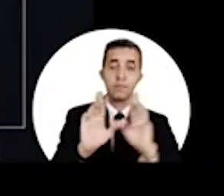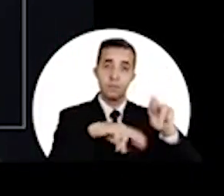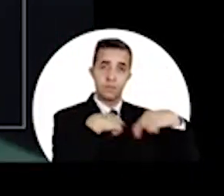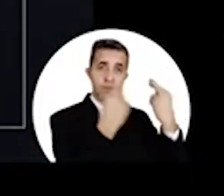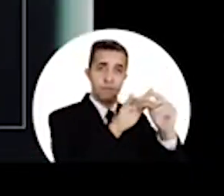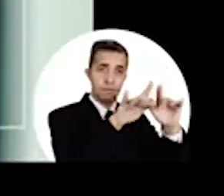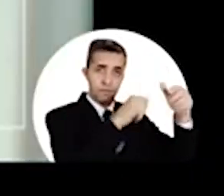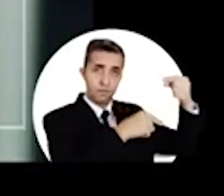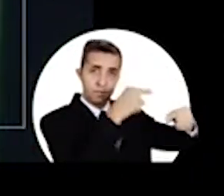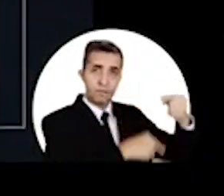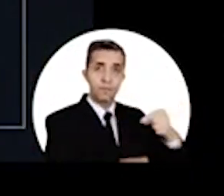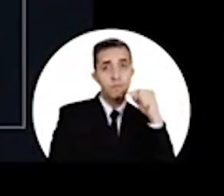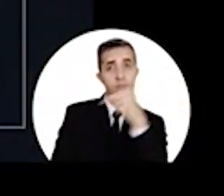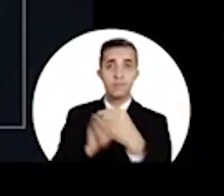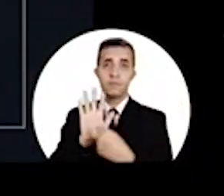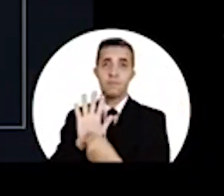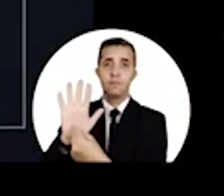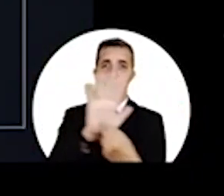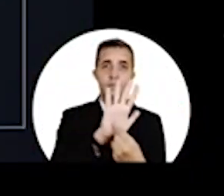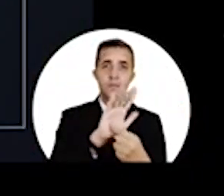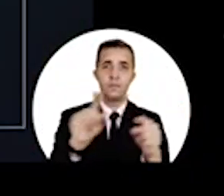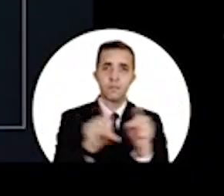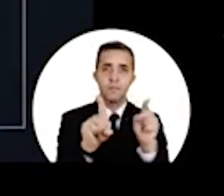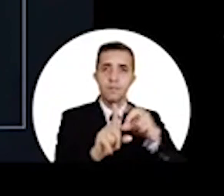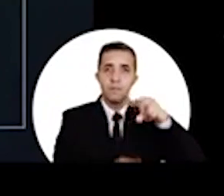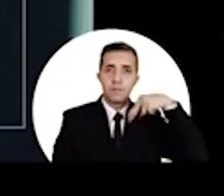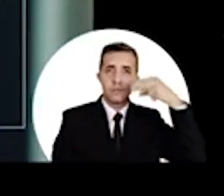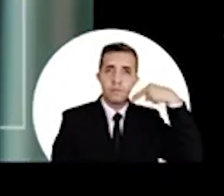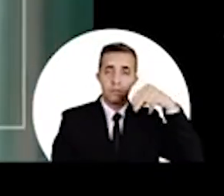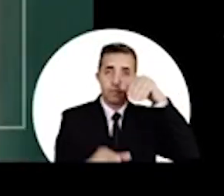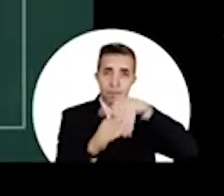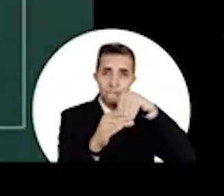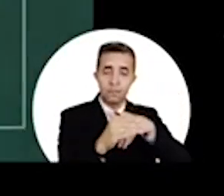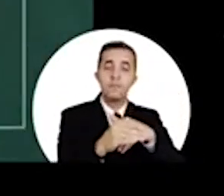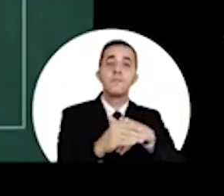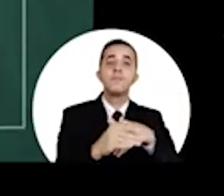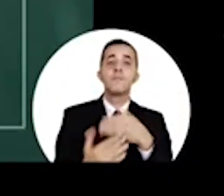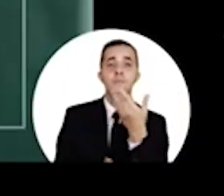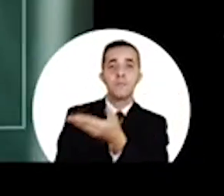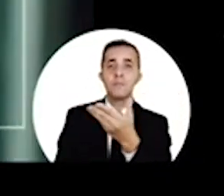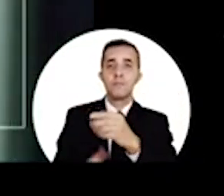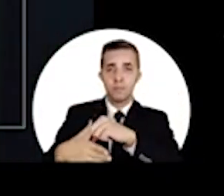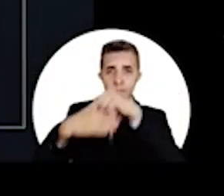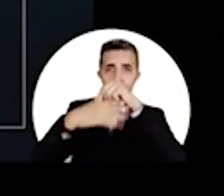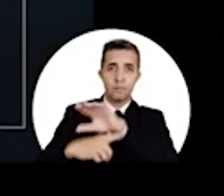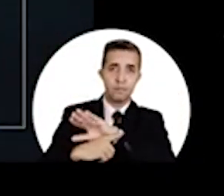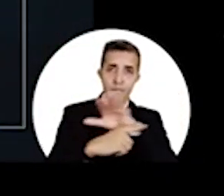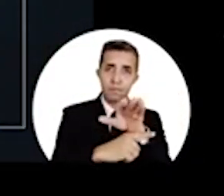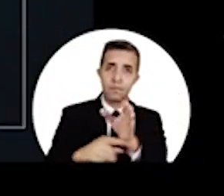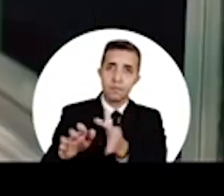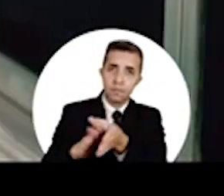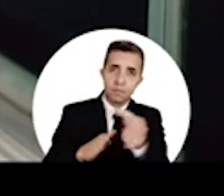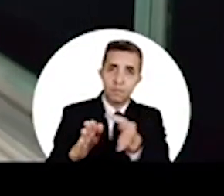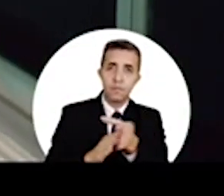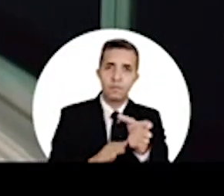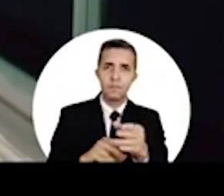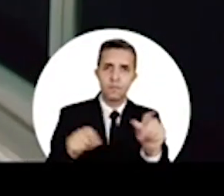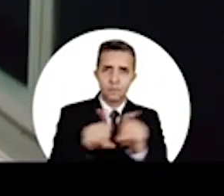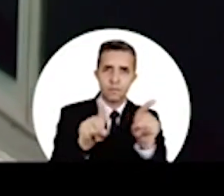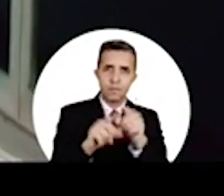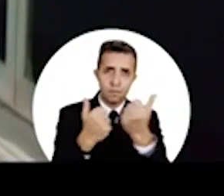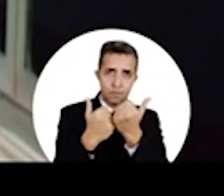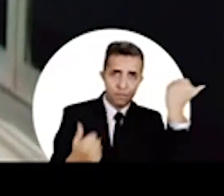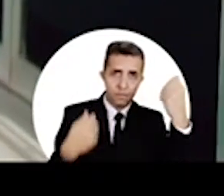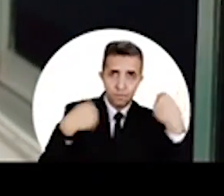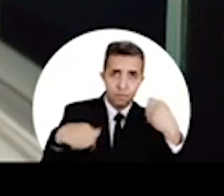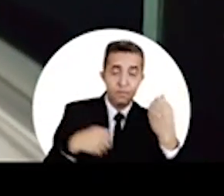plenário. Ou seja, é fundamental para orientar os seus colegas de bancada nas sessões. Além disso, em